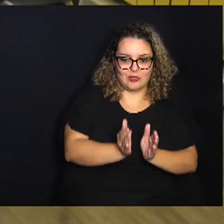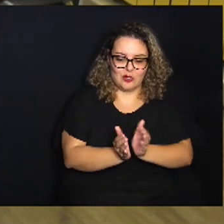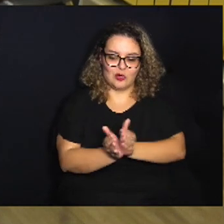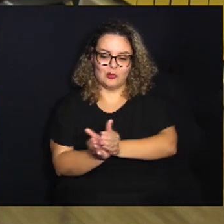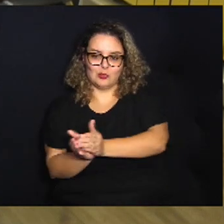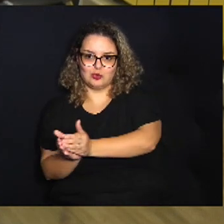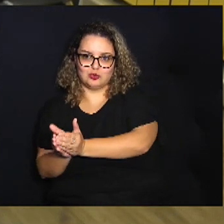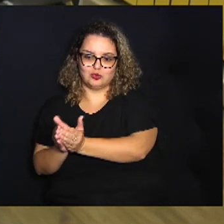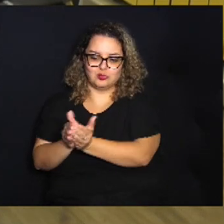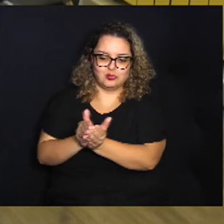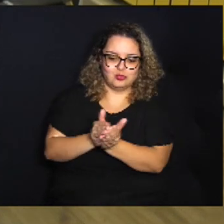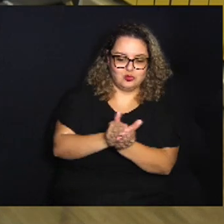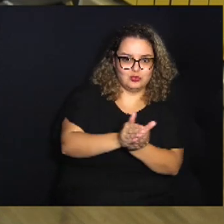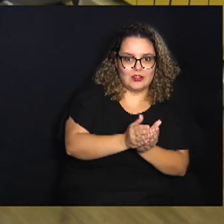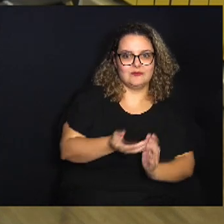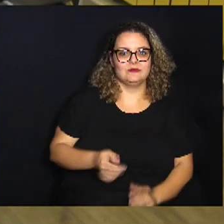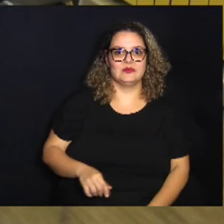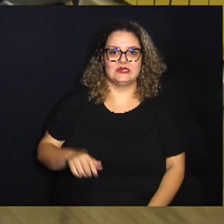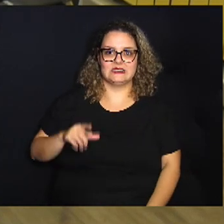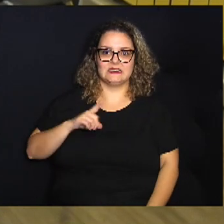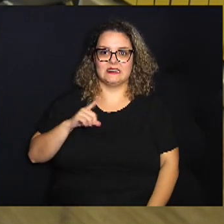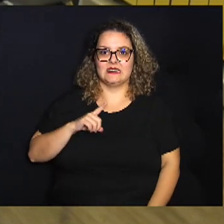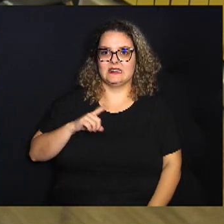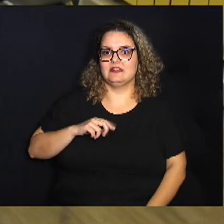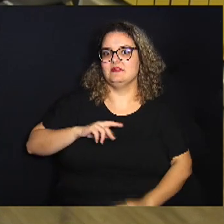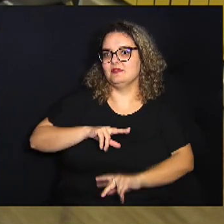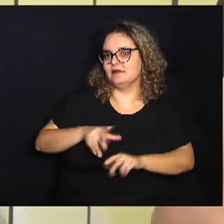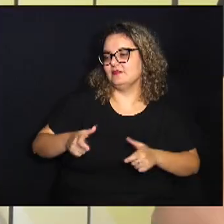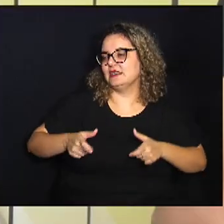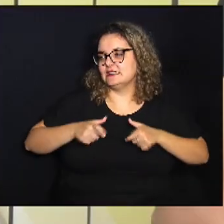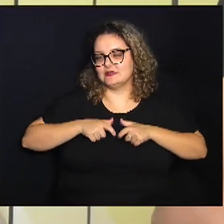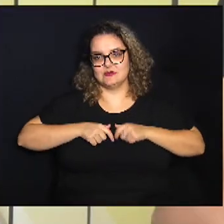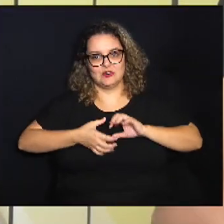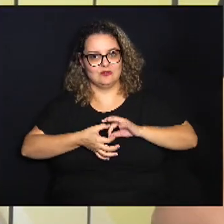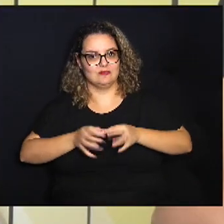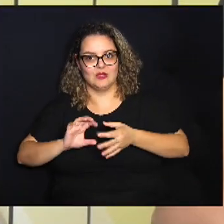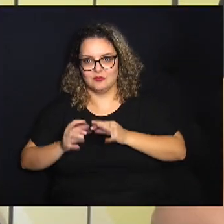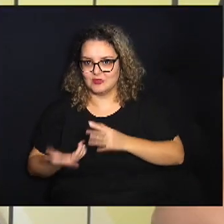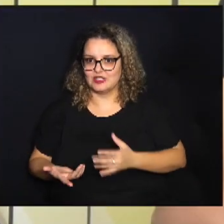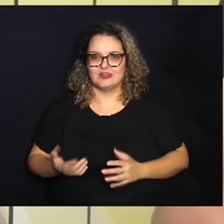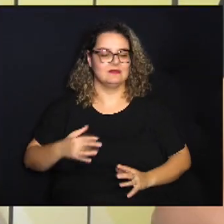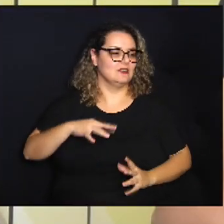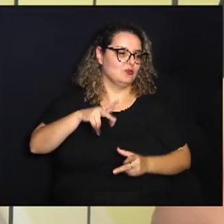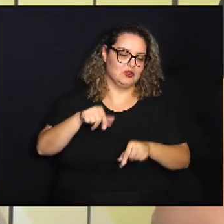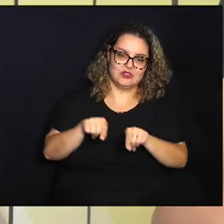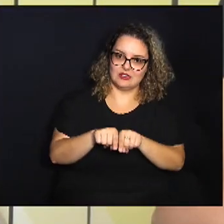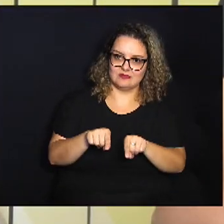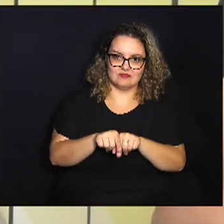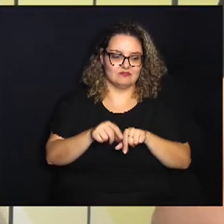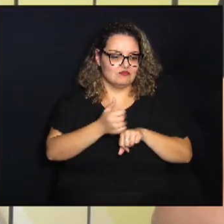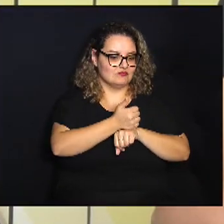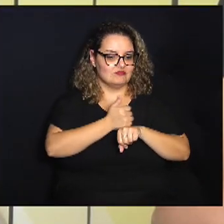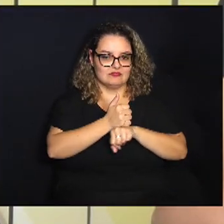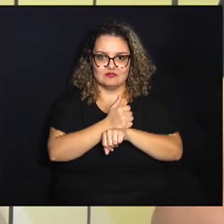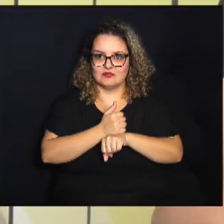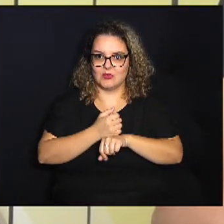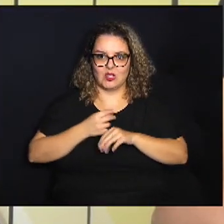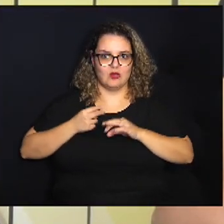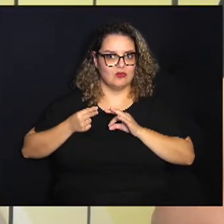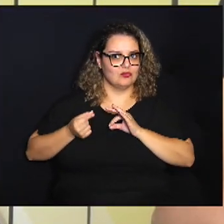14 títulos mundiais, né? 5 medalhas olímpicas, e é um atleta que conseguiu ter uma carreira muito longeva,